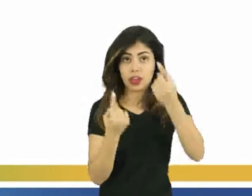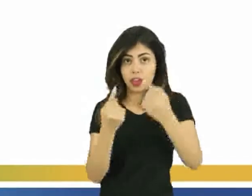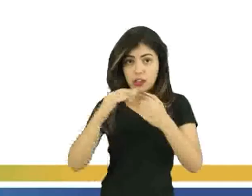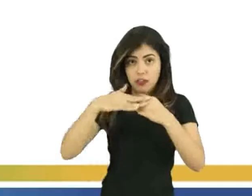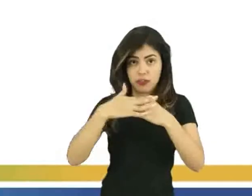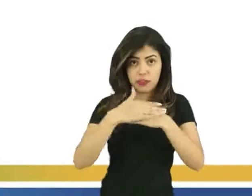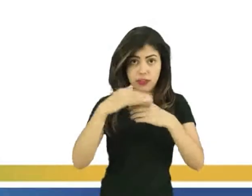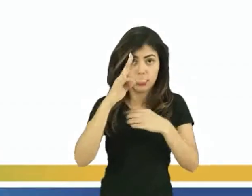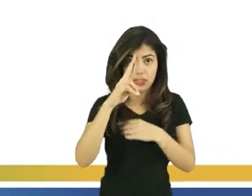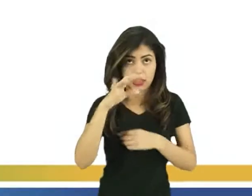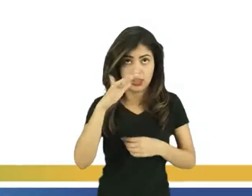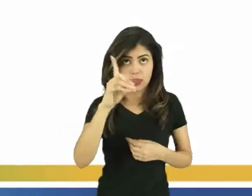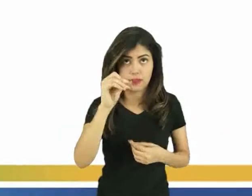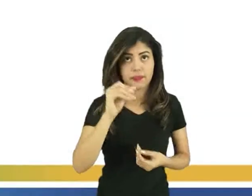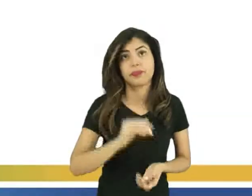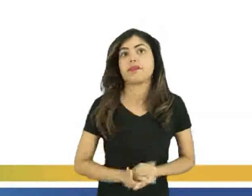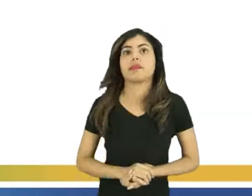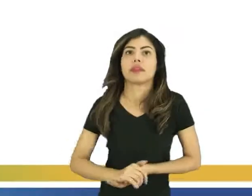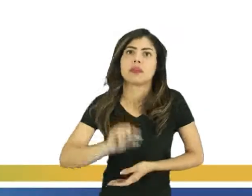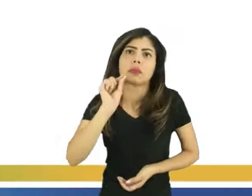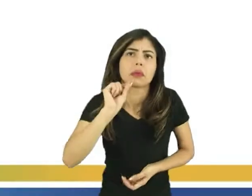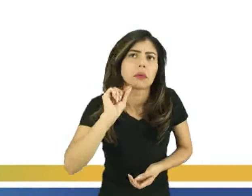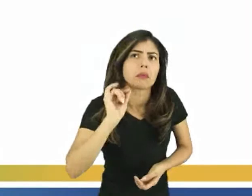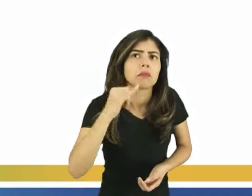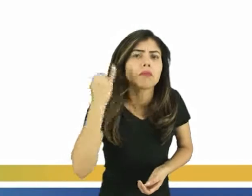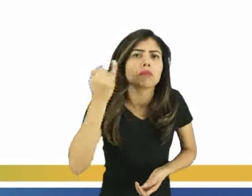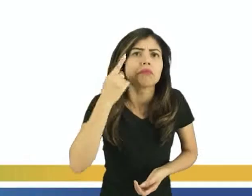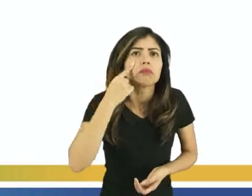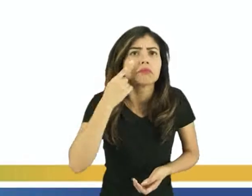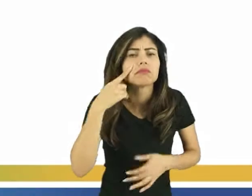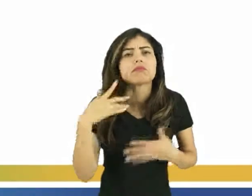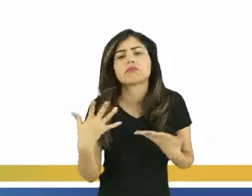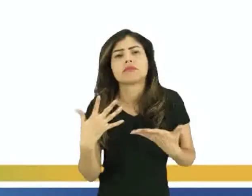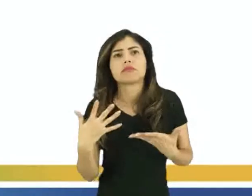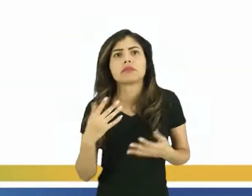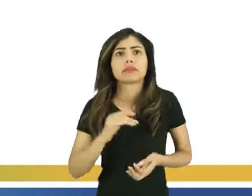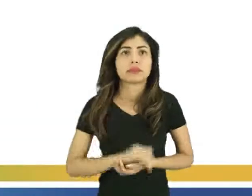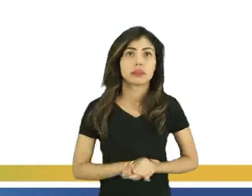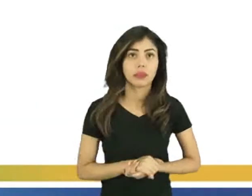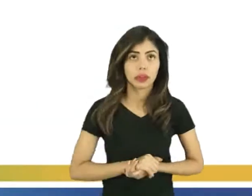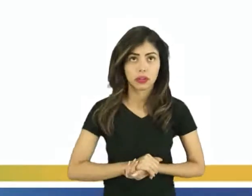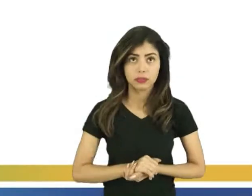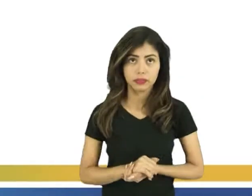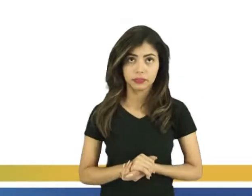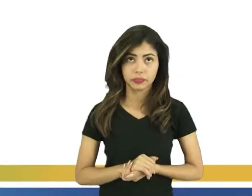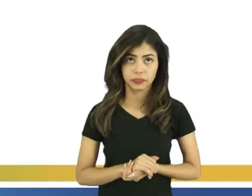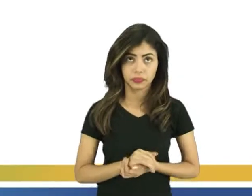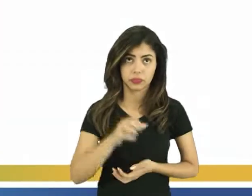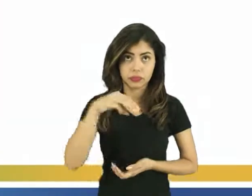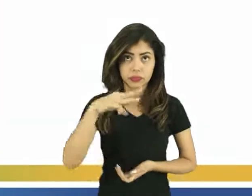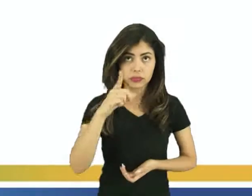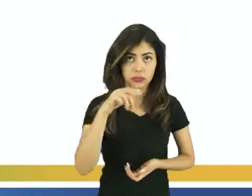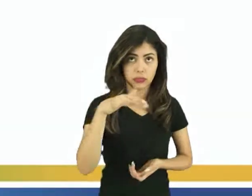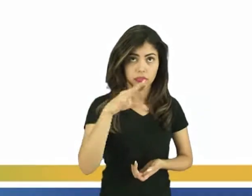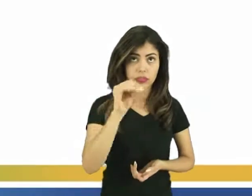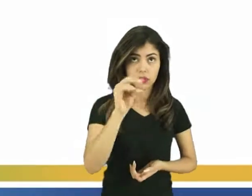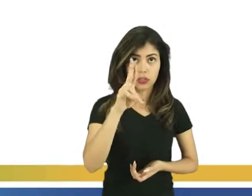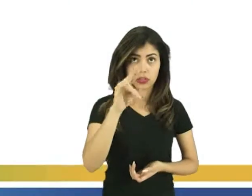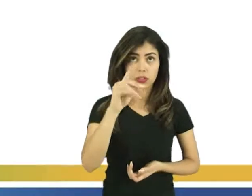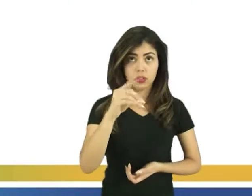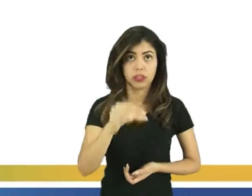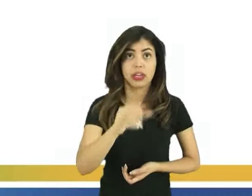tecidos. E o que é importante eu saber a respeito da reprodução? Que os moluscos eles vão ter a